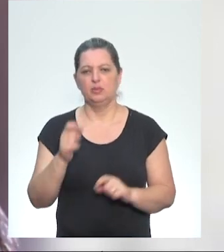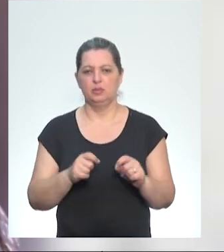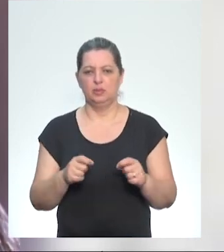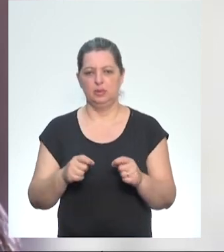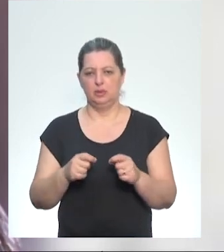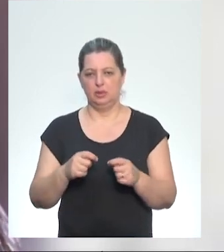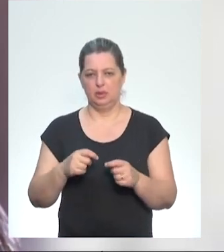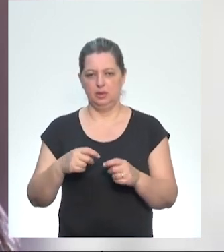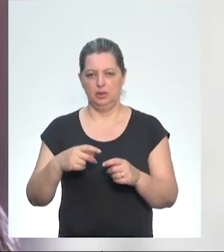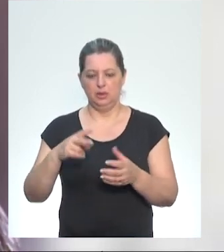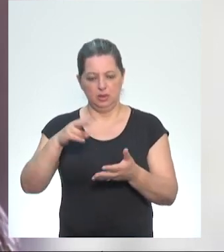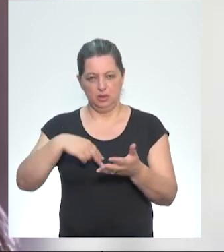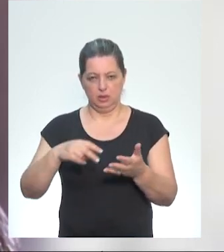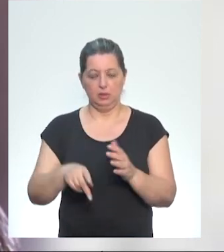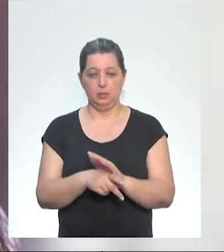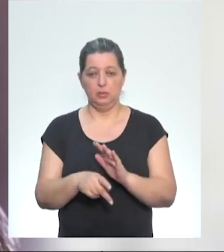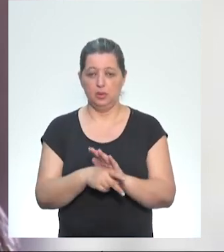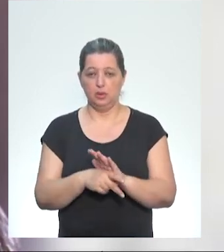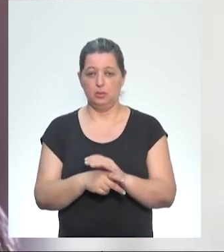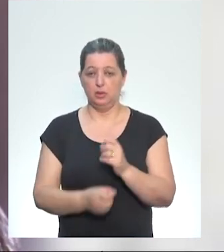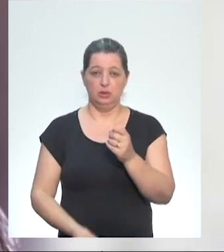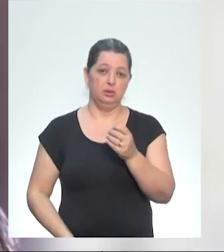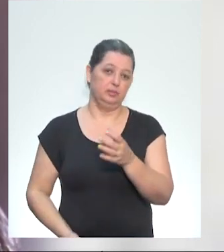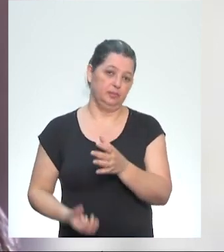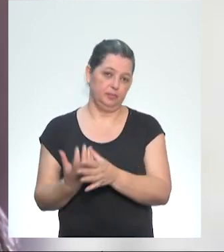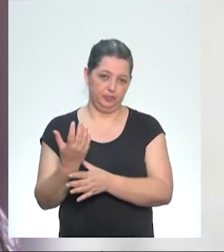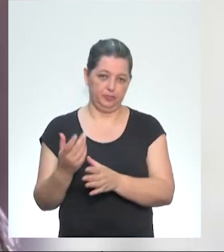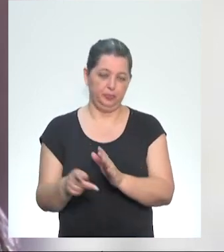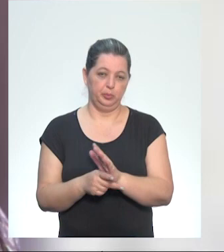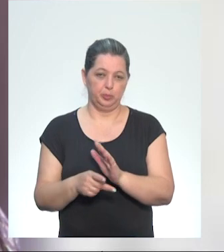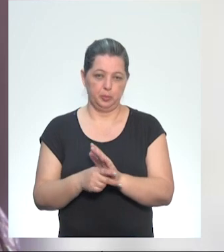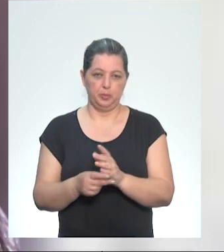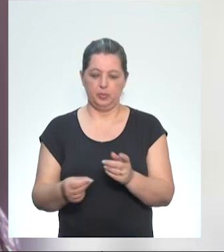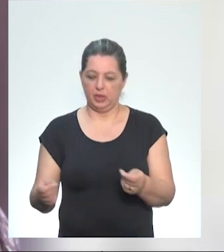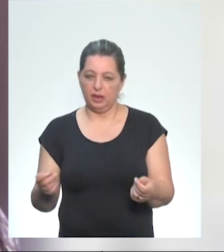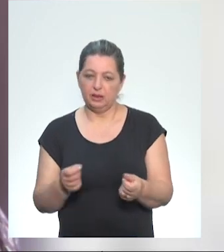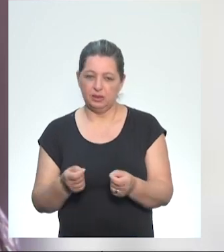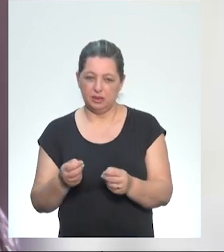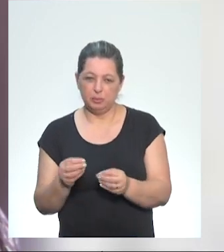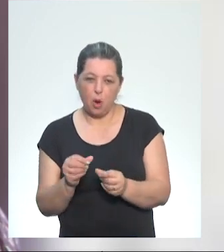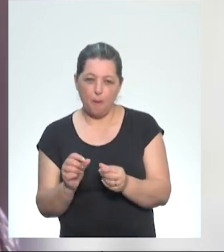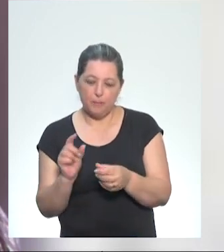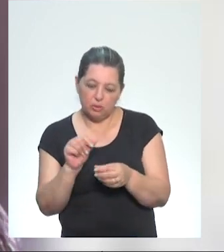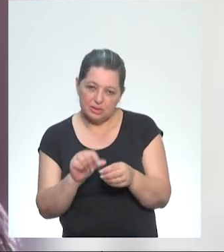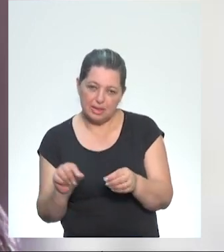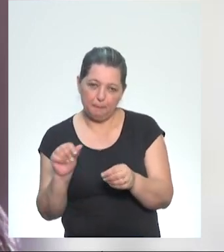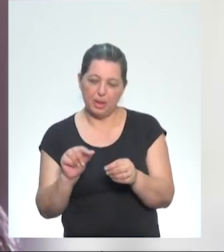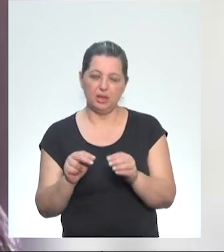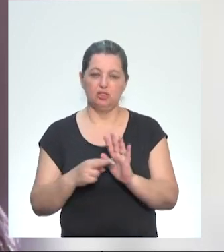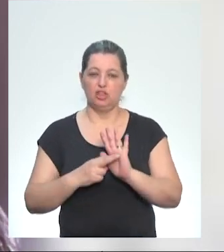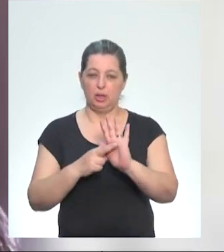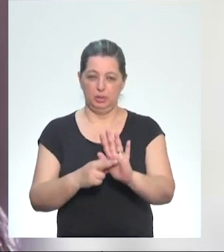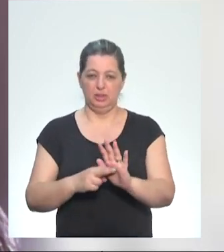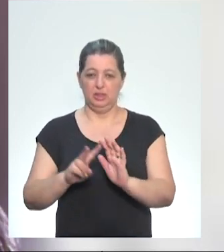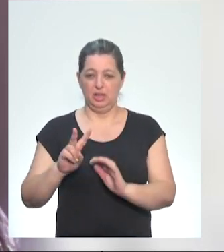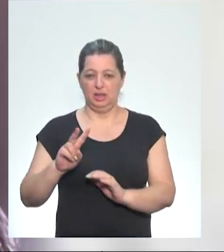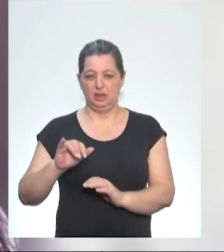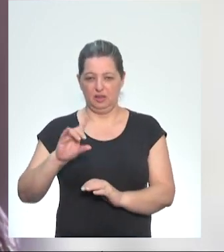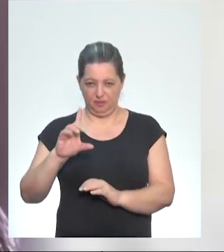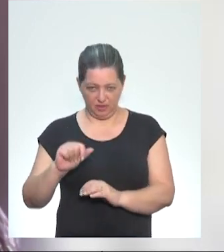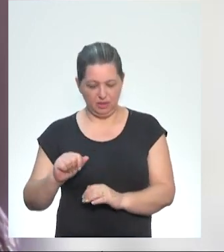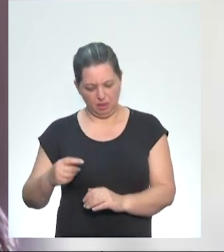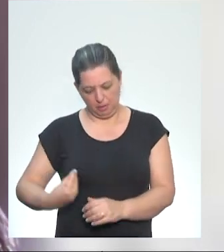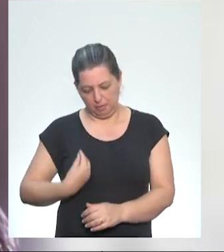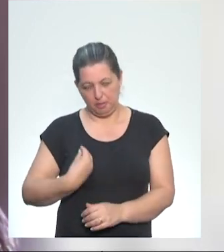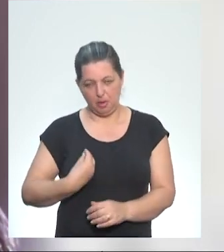Bom, originalmente ele é jogado aí com sementes de baobá, que representa a vida, e a palavra para vários